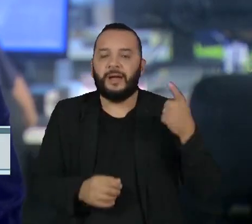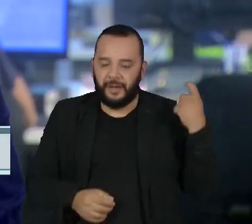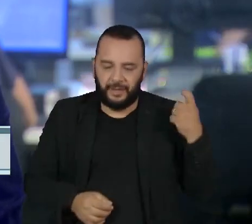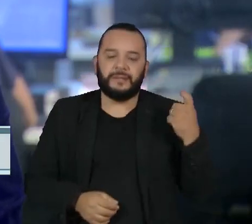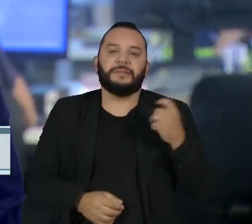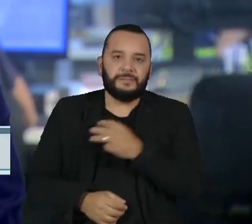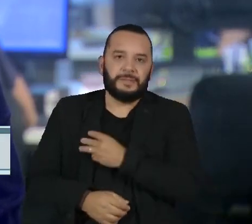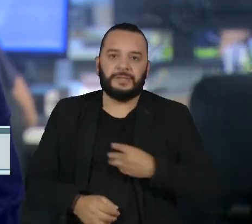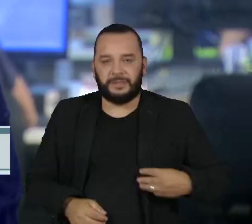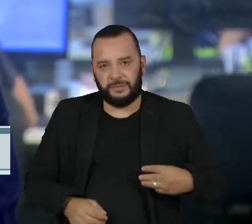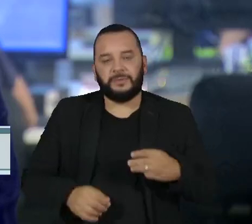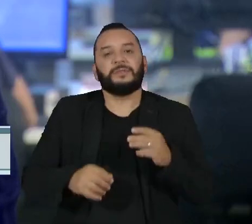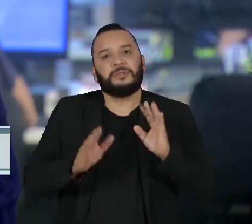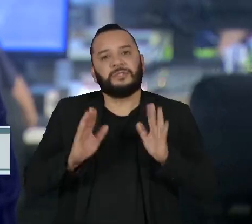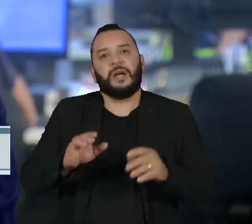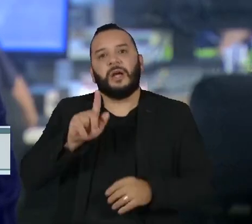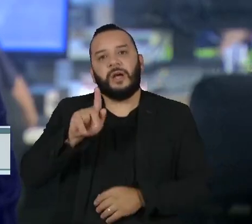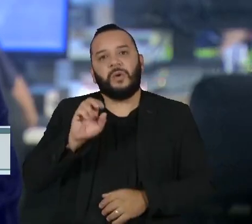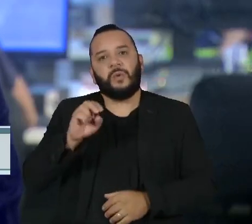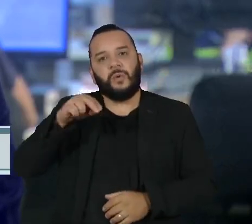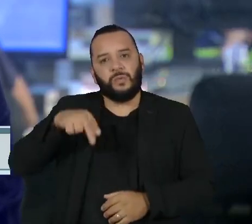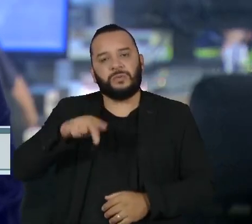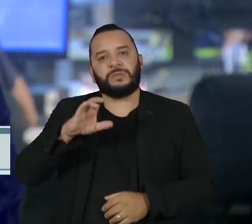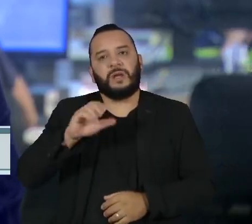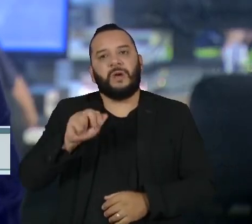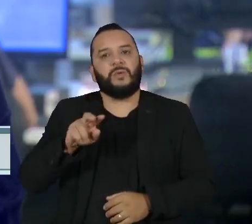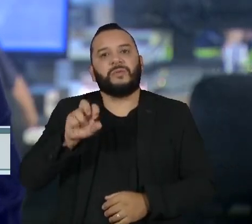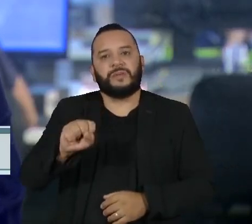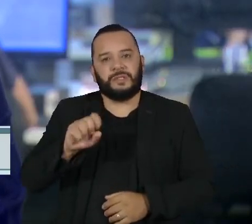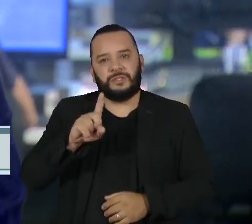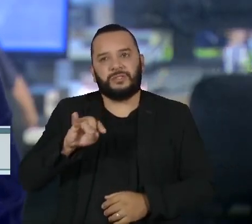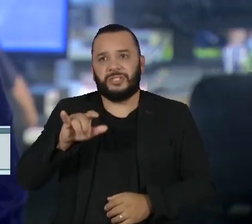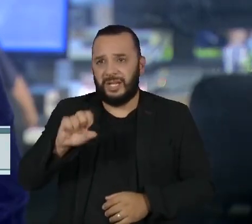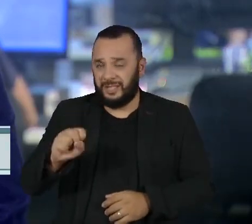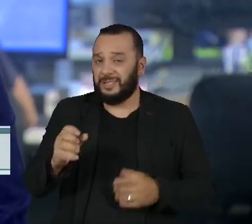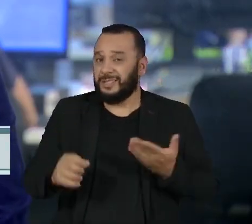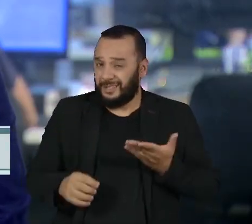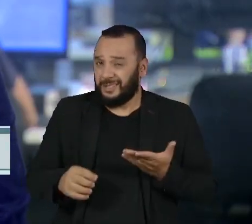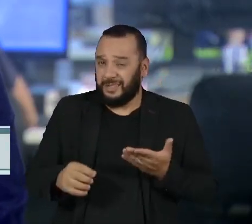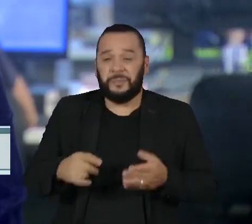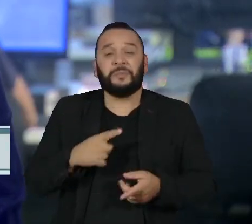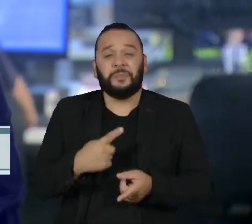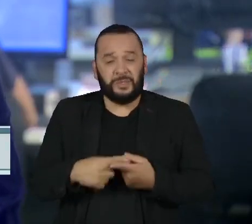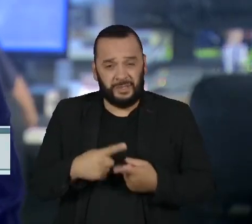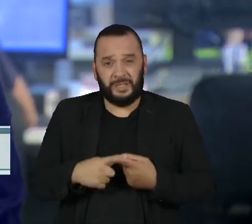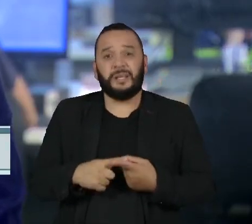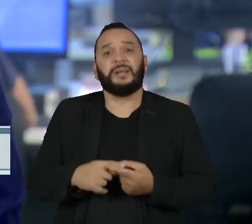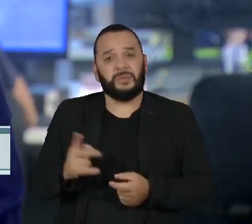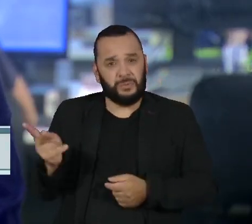institucional General Gonçalves Dias o objetivo é contestar que houve atos terroristas